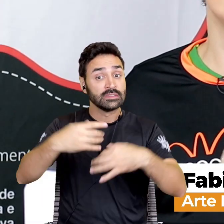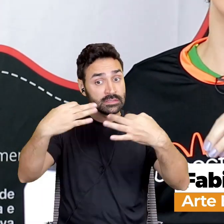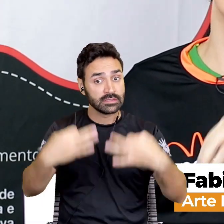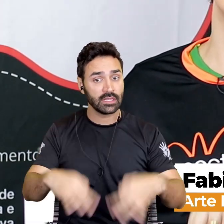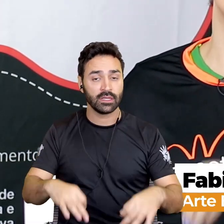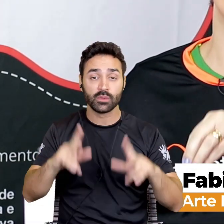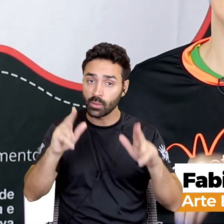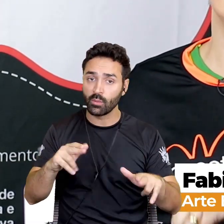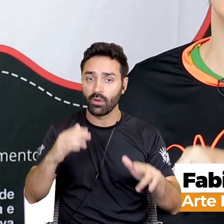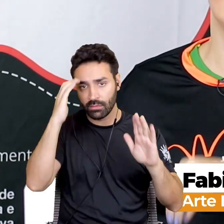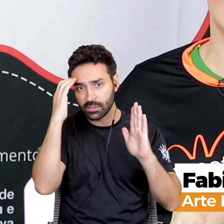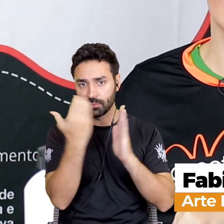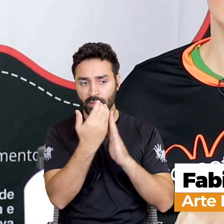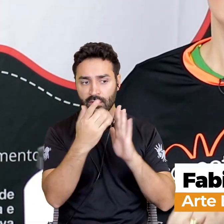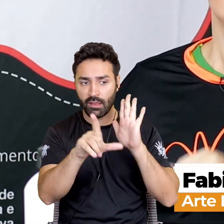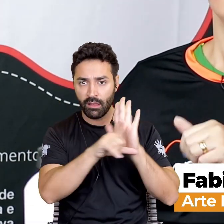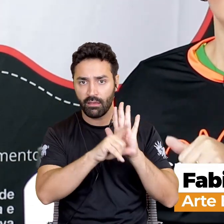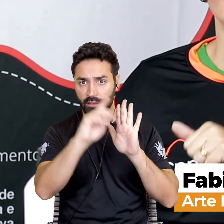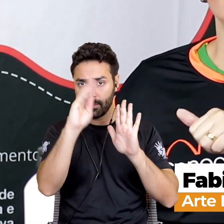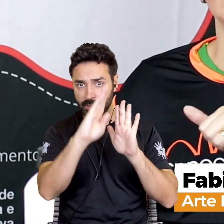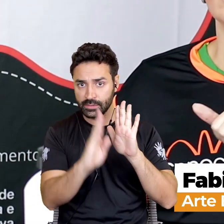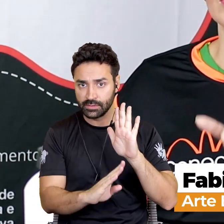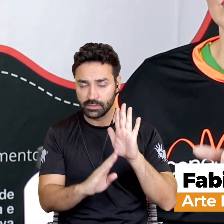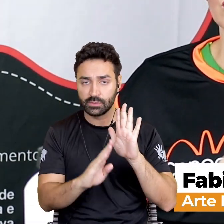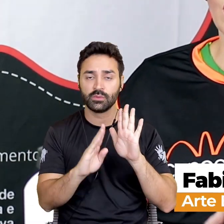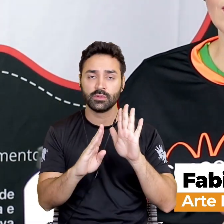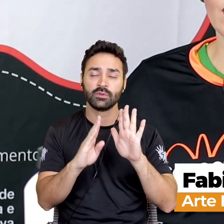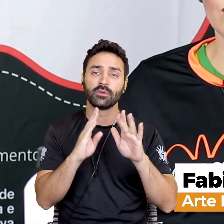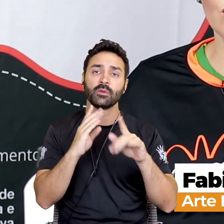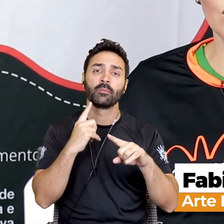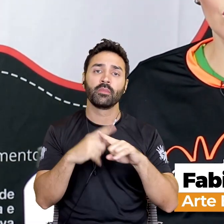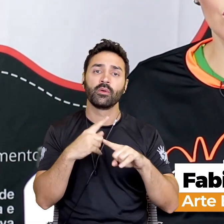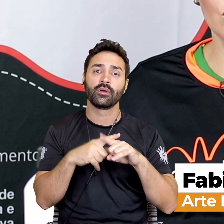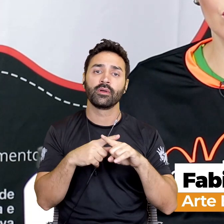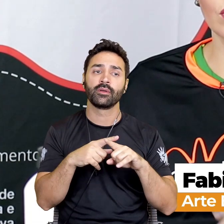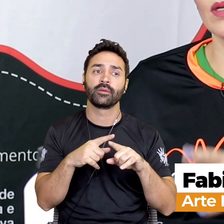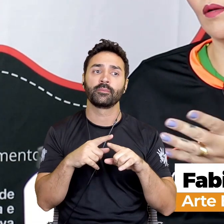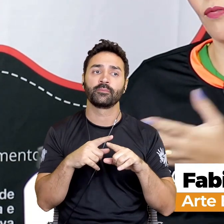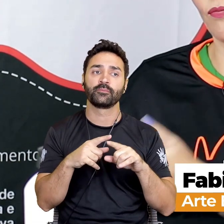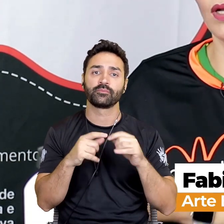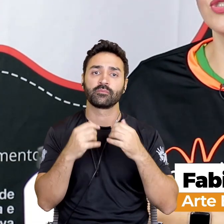com a legislação brasileira, sendo que até